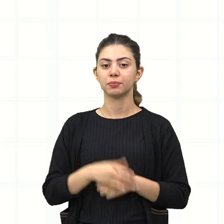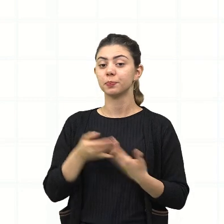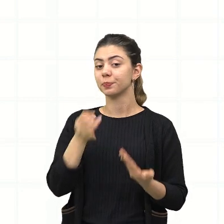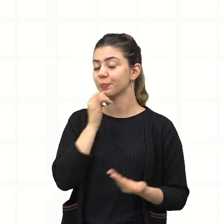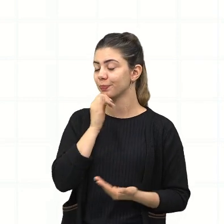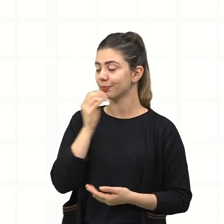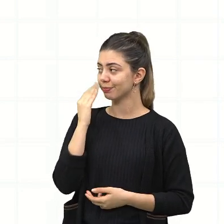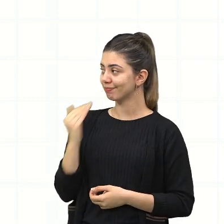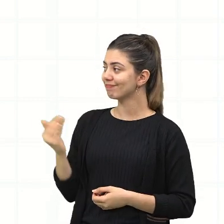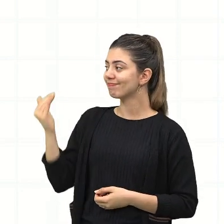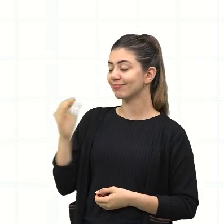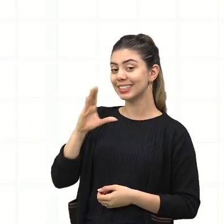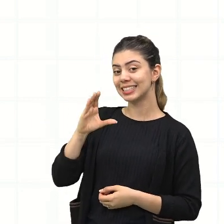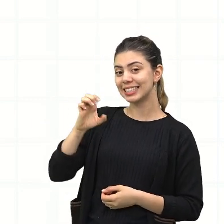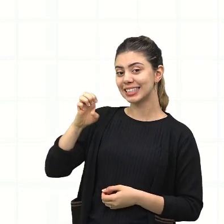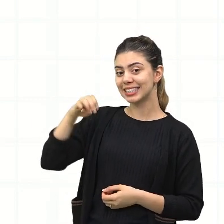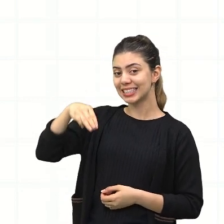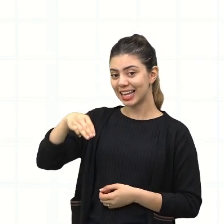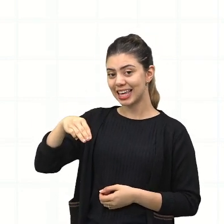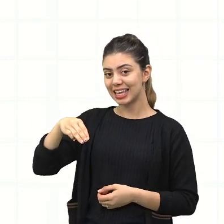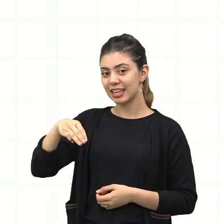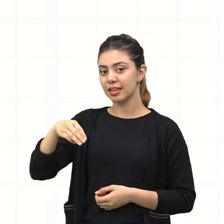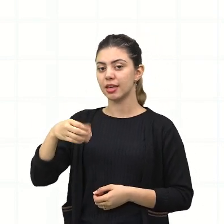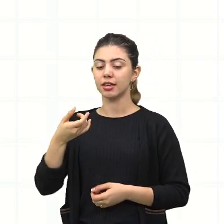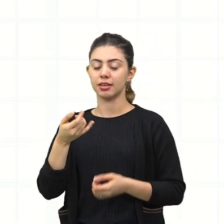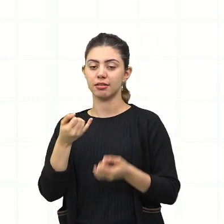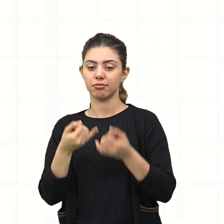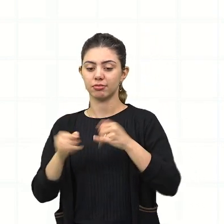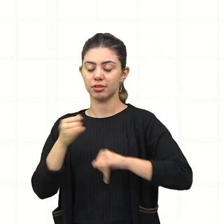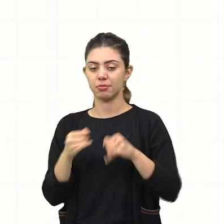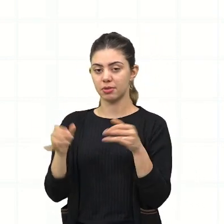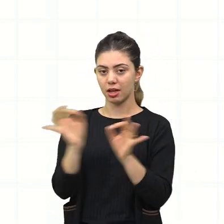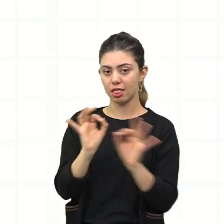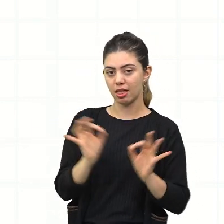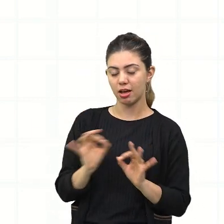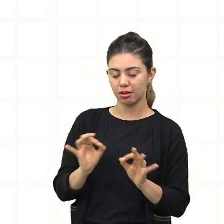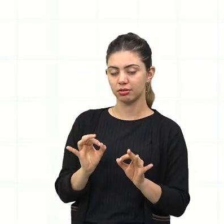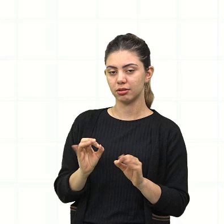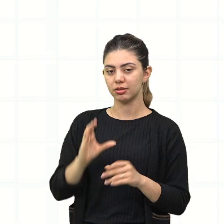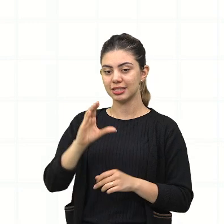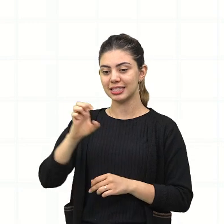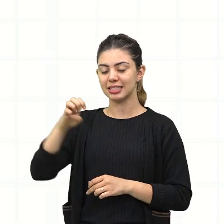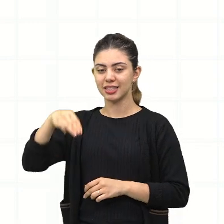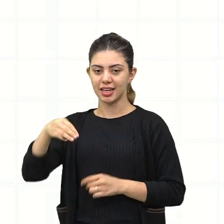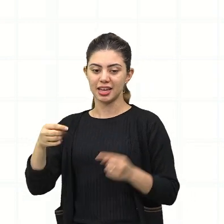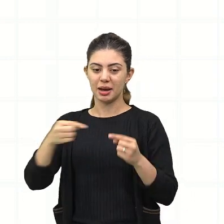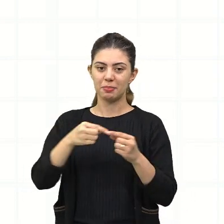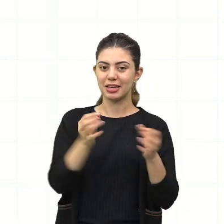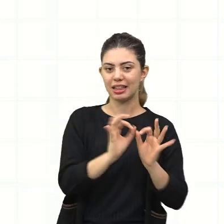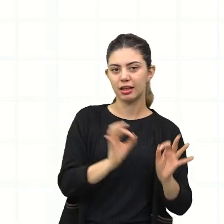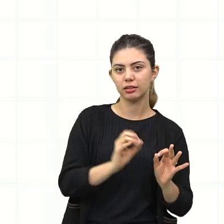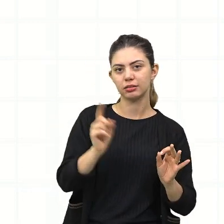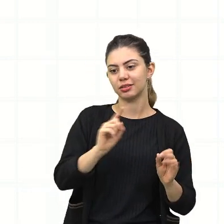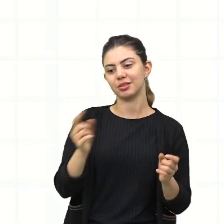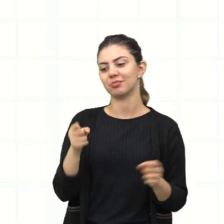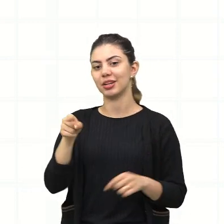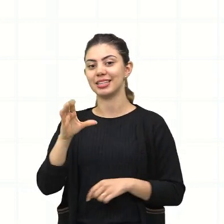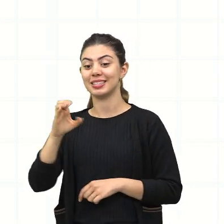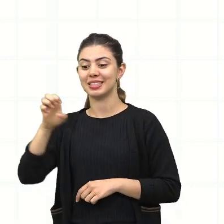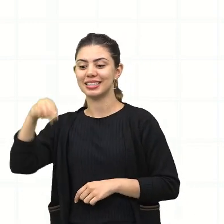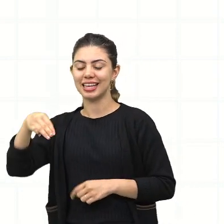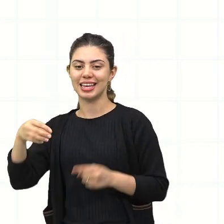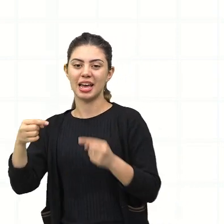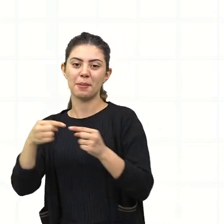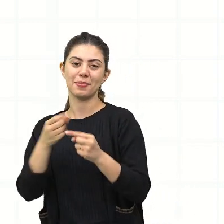exemplo, esse sem aqui do verdura sem agrotóxico não é o sem de que não há nada, é o sem numeral, como número 100, não